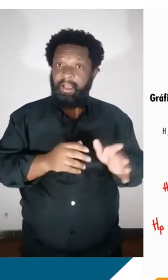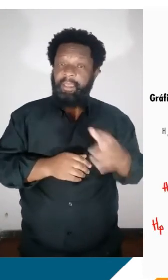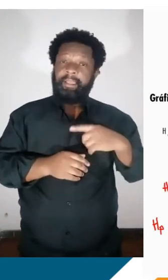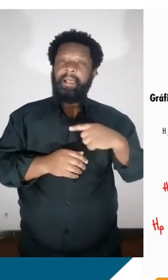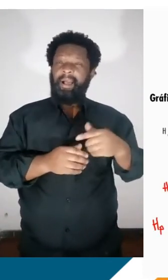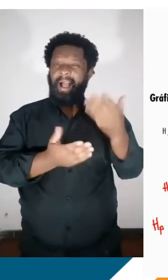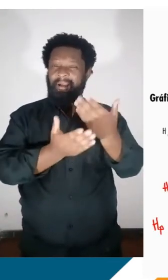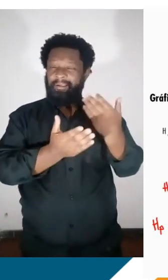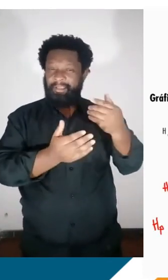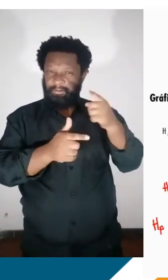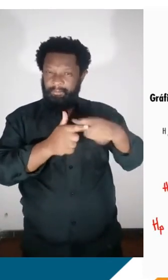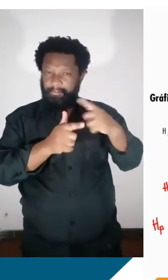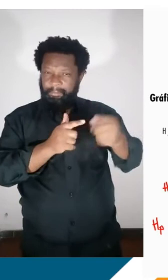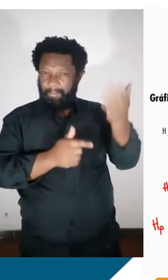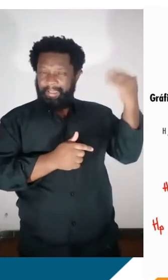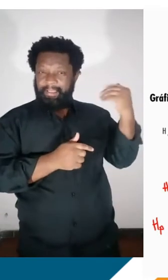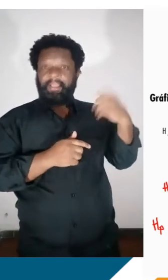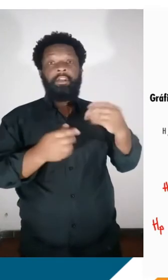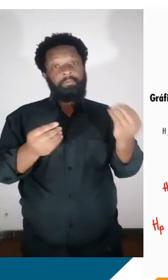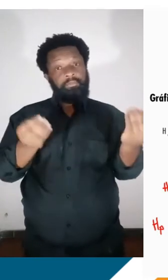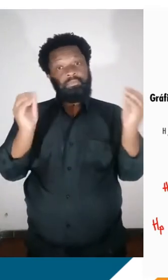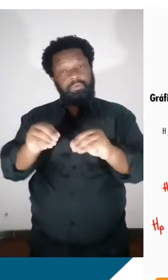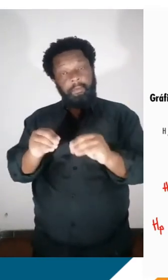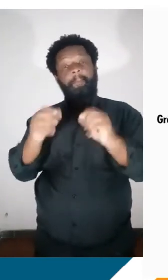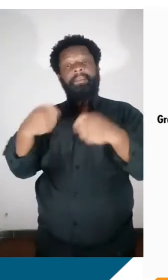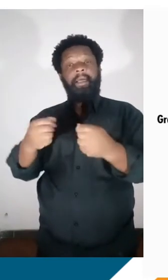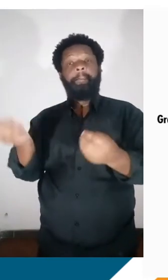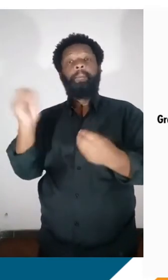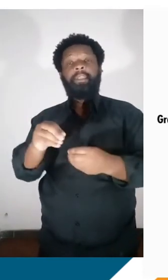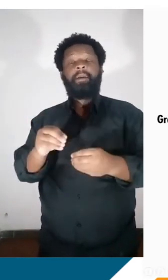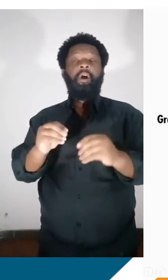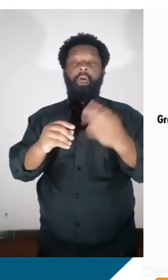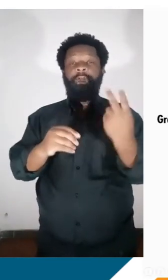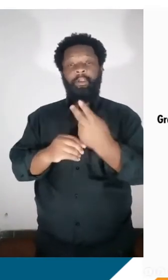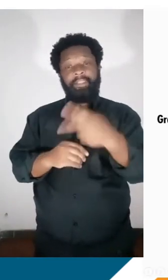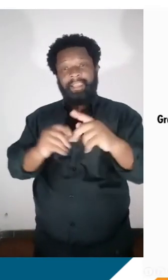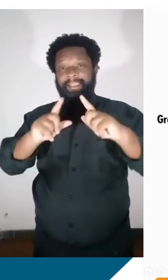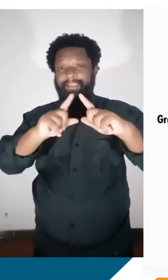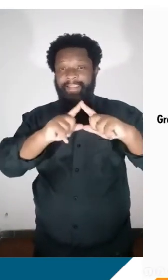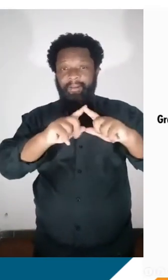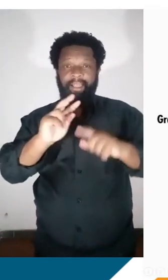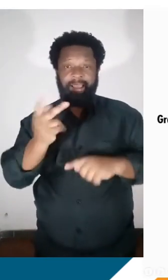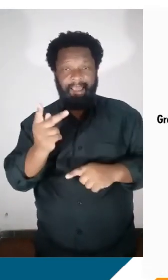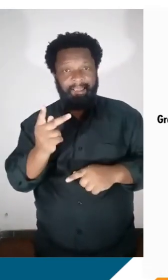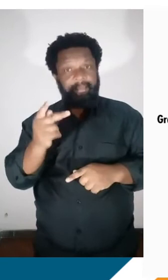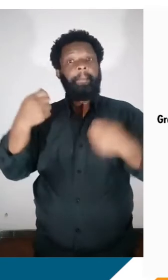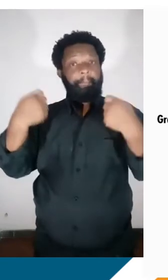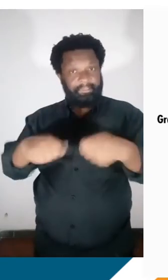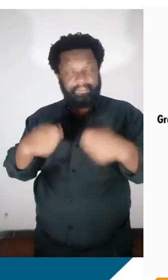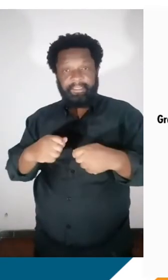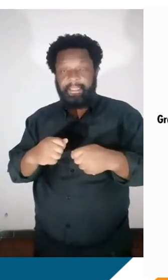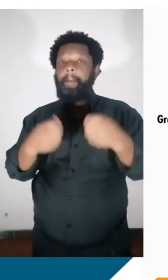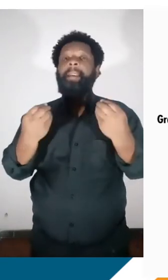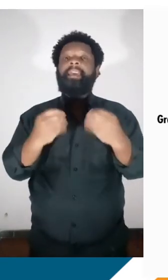no problema passado, a gente pode escrever do lado da reação o seu valor de ΔH. A gente vai ver que isso é necessário para